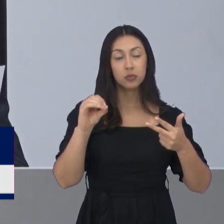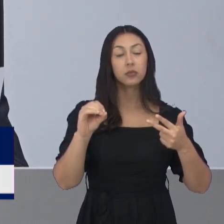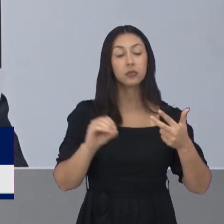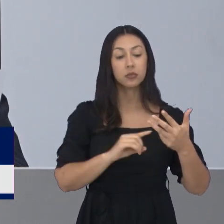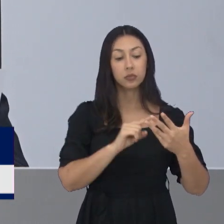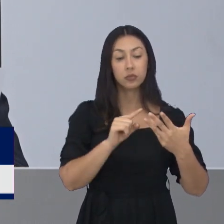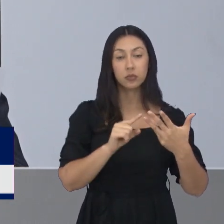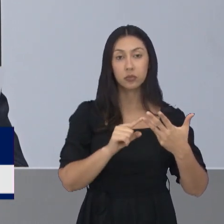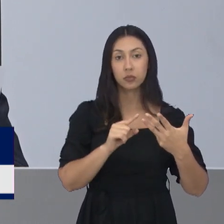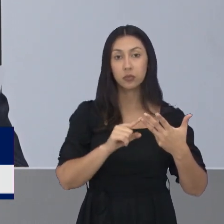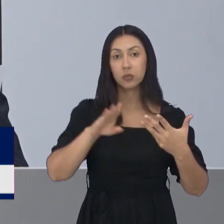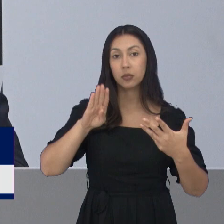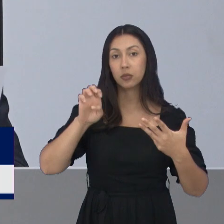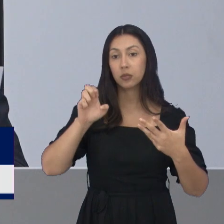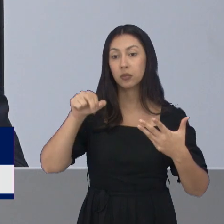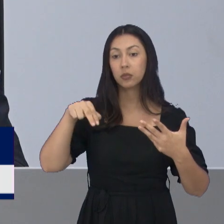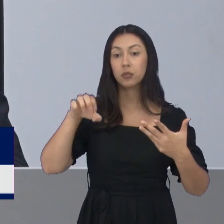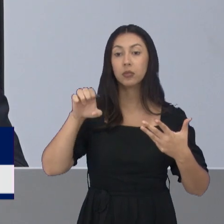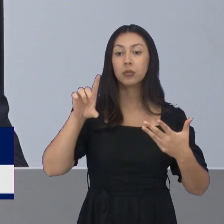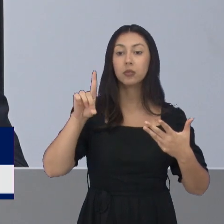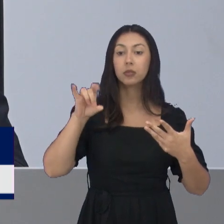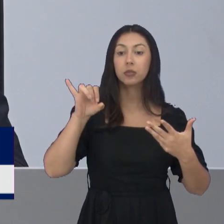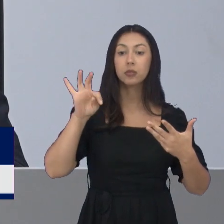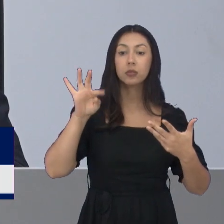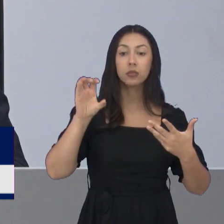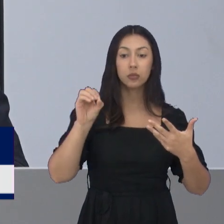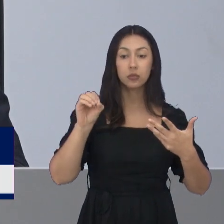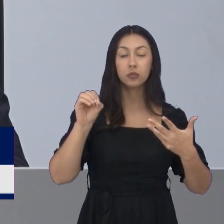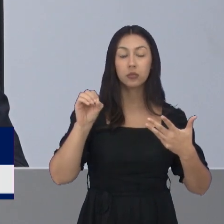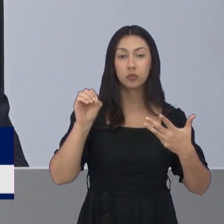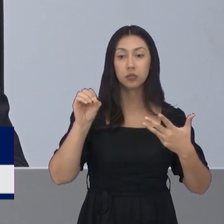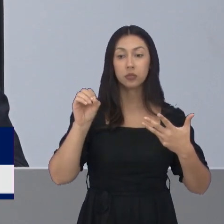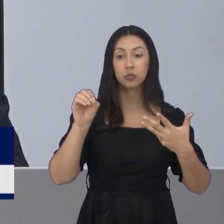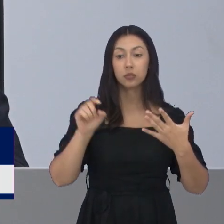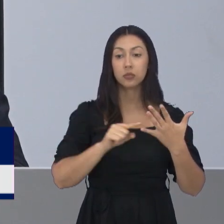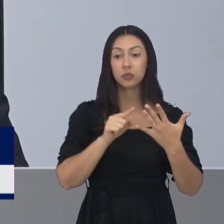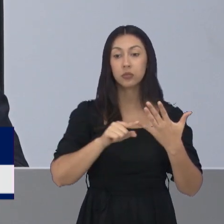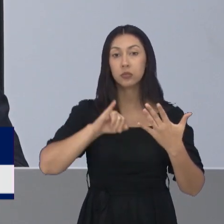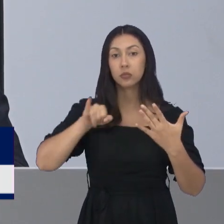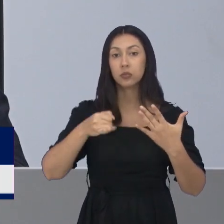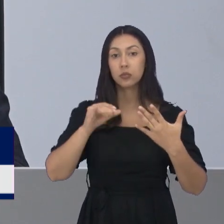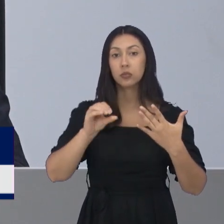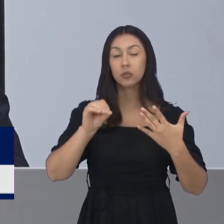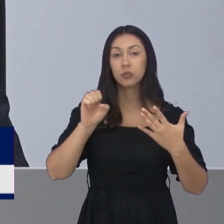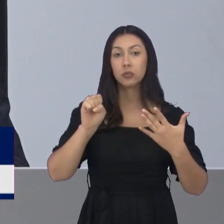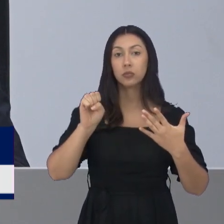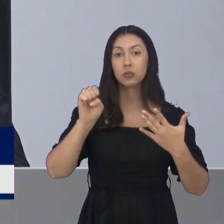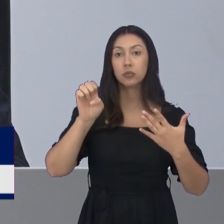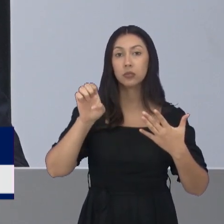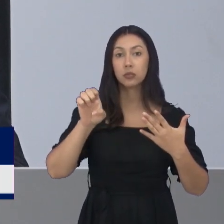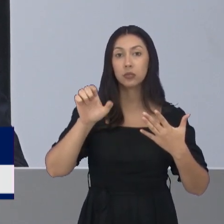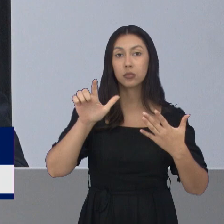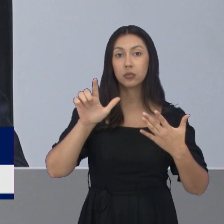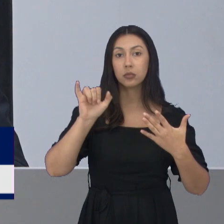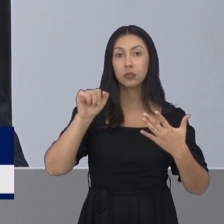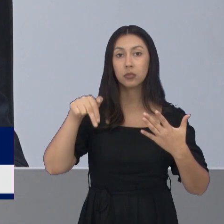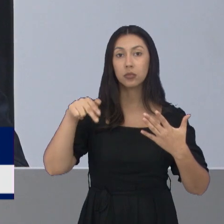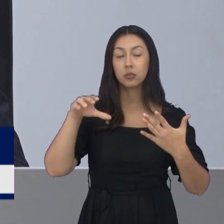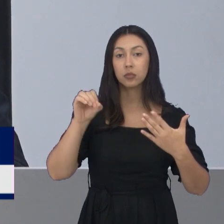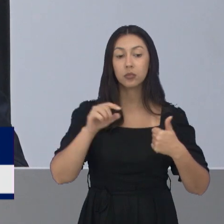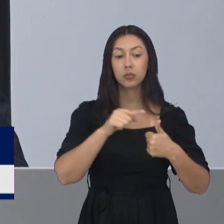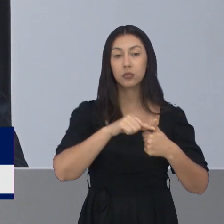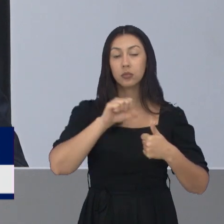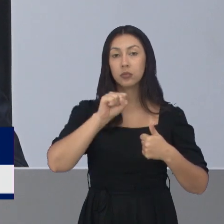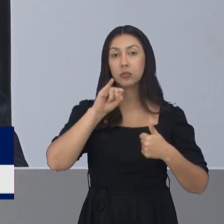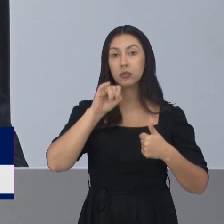Chiquinho, Benedito Antônio da Silva, José Joselino Borges, Sidney